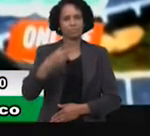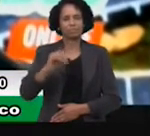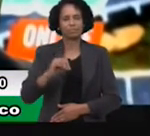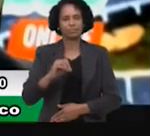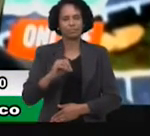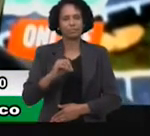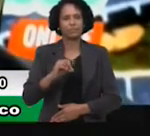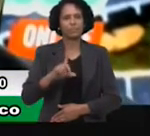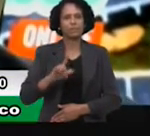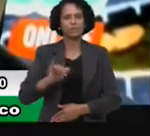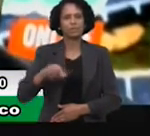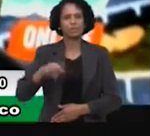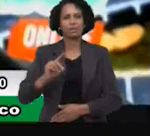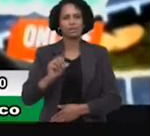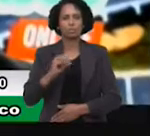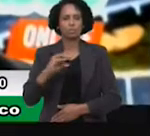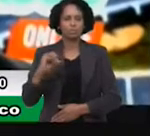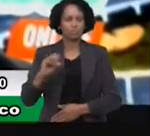Excelência?